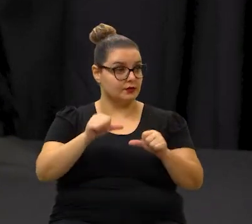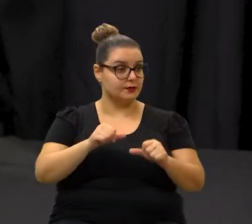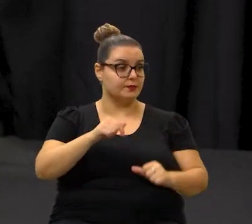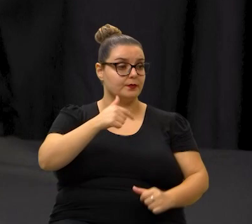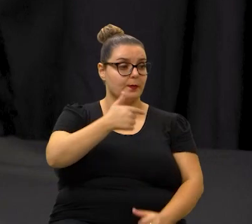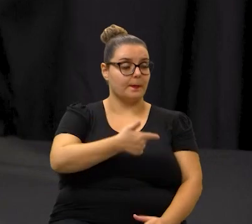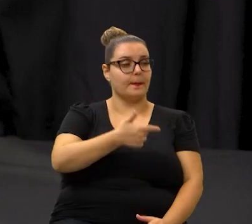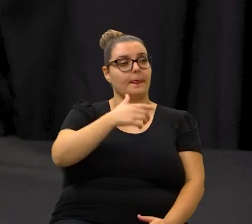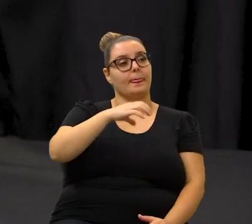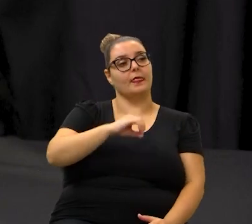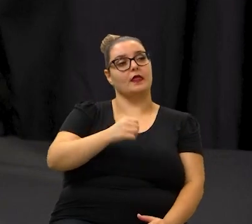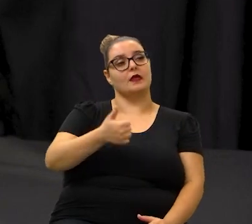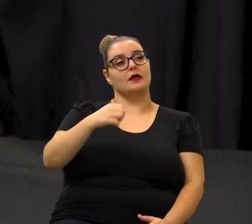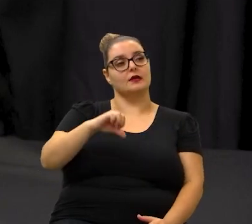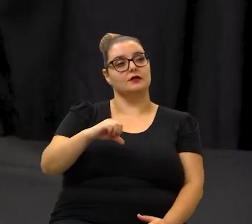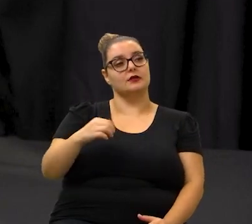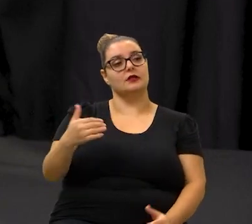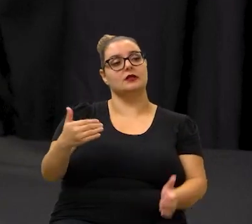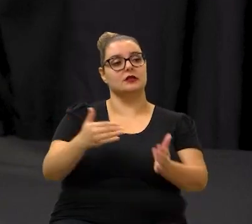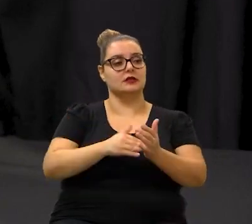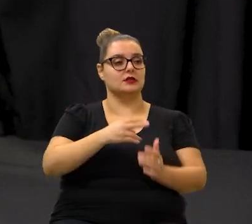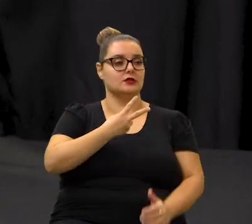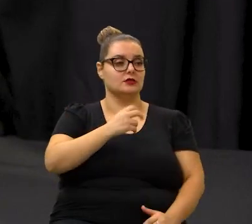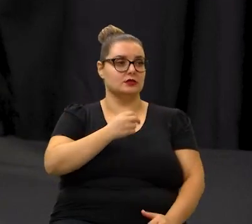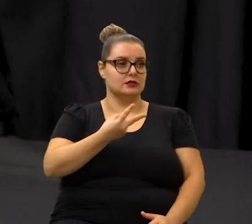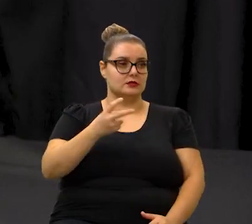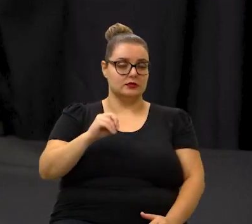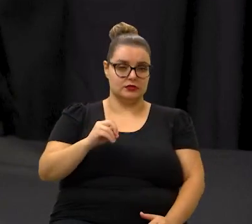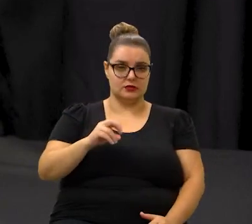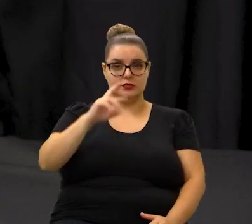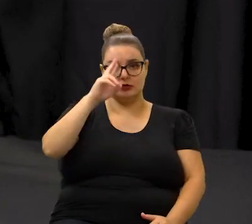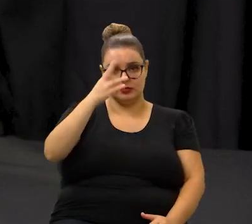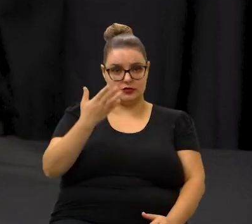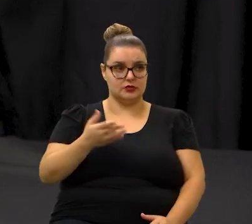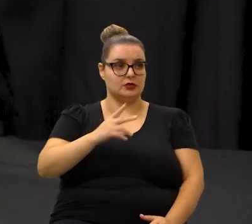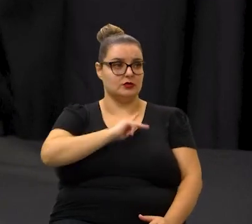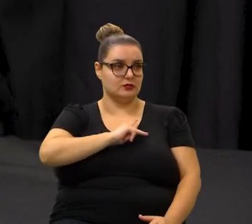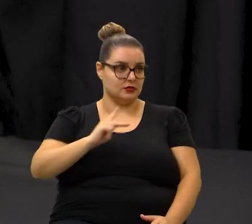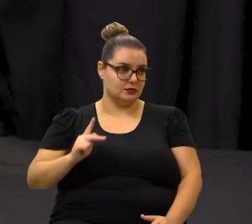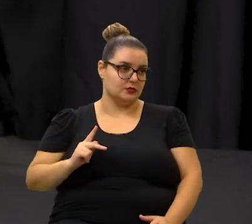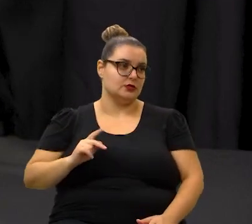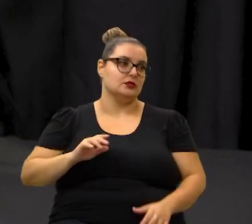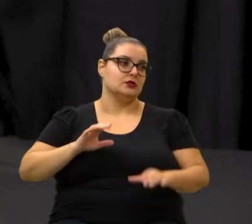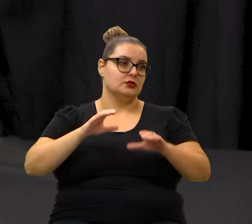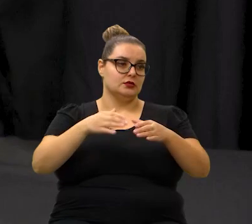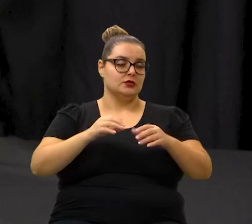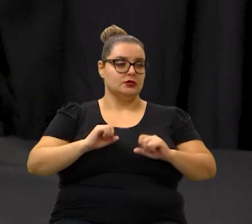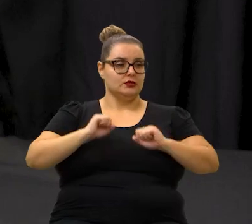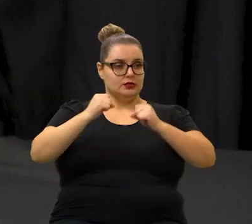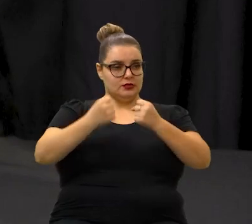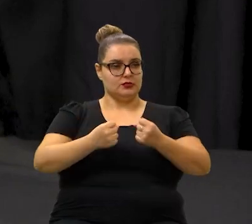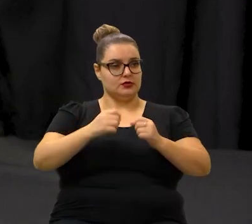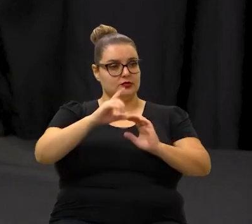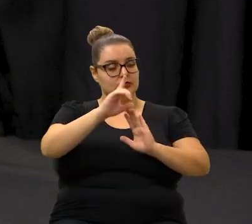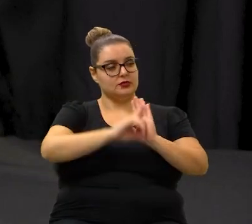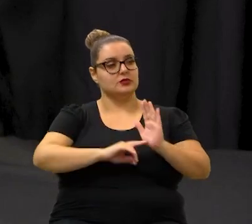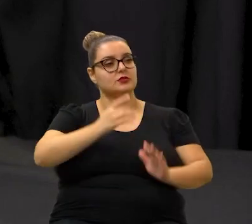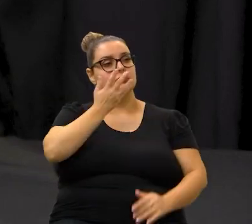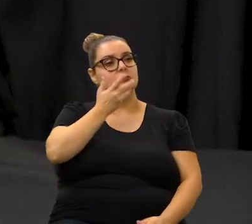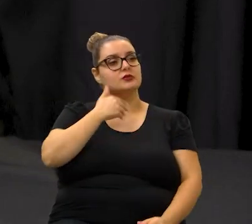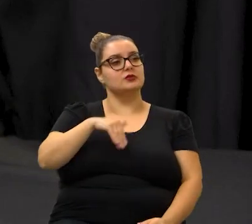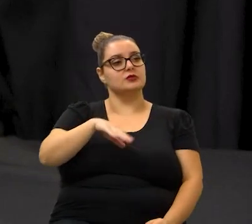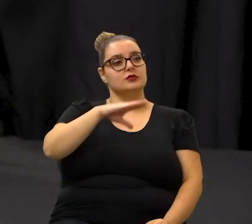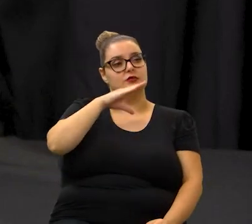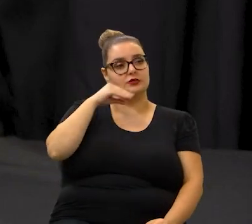em 2019/2020 que o senhor passou Inclusive a presidir a comissão de defesa dos direitos da criança